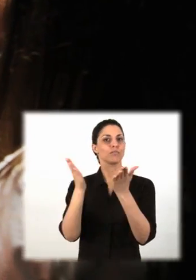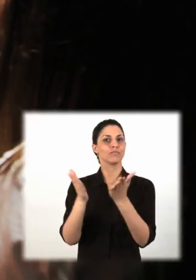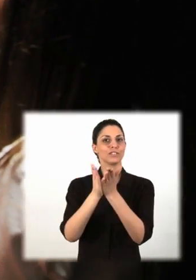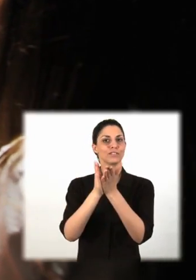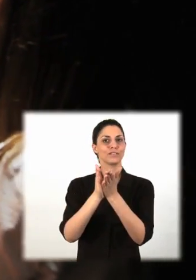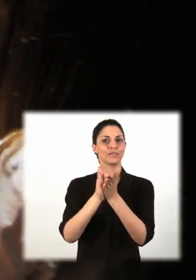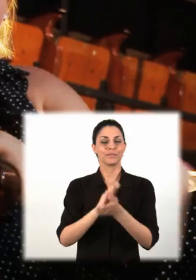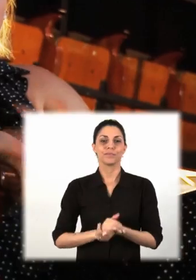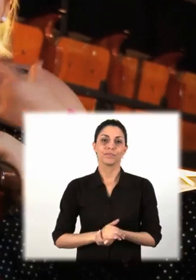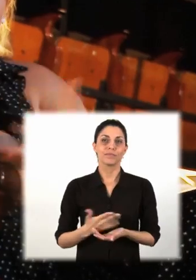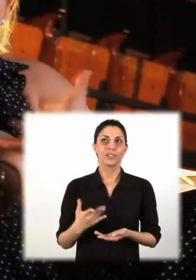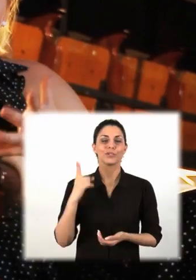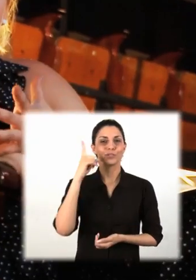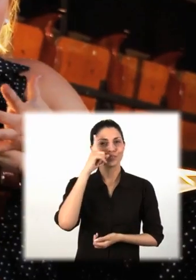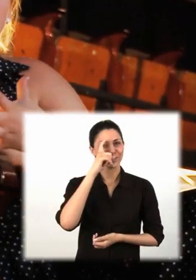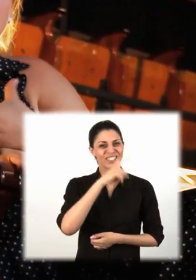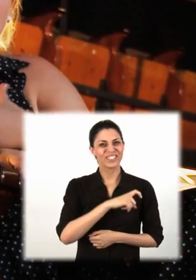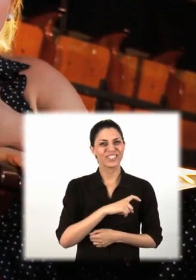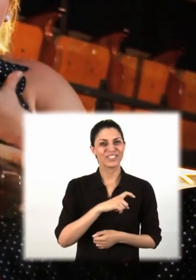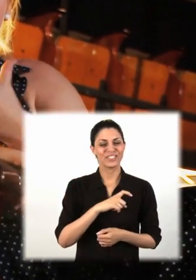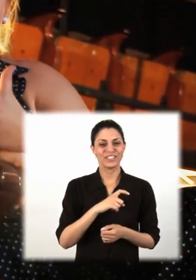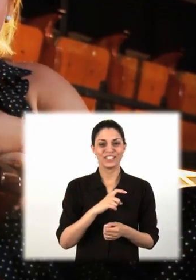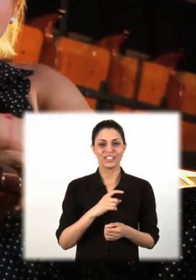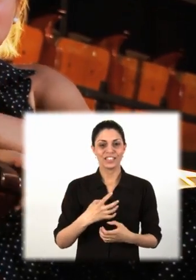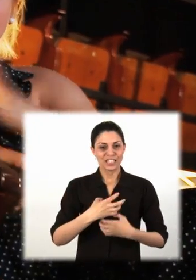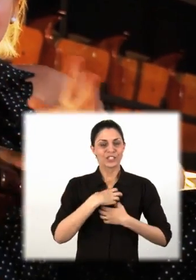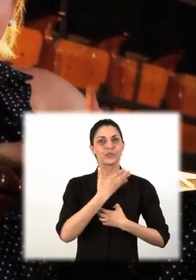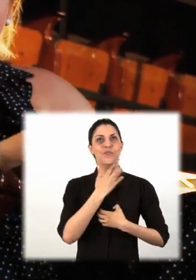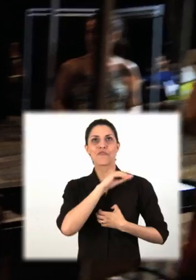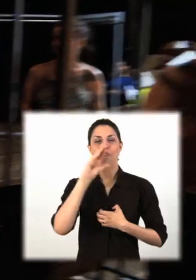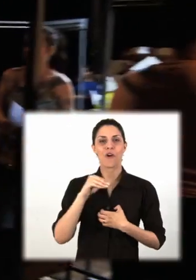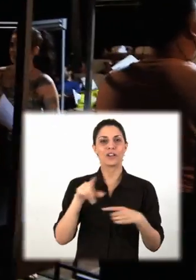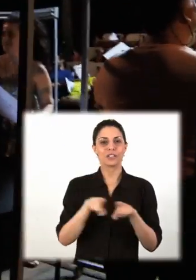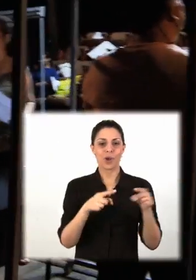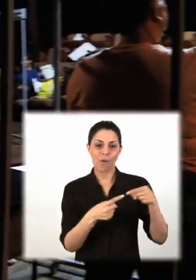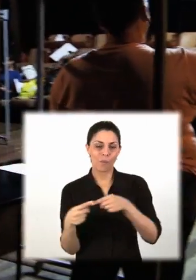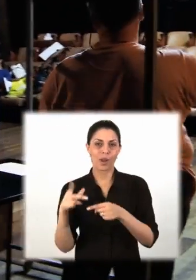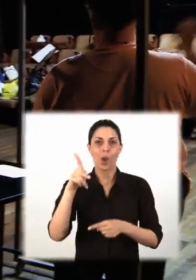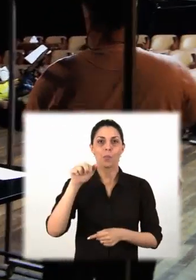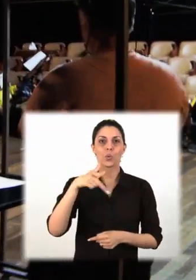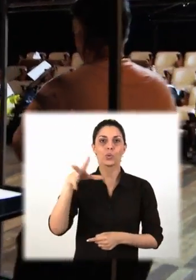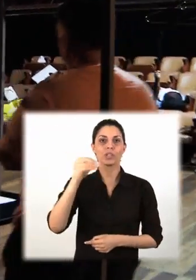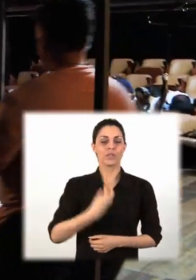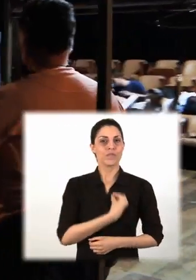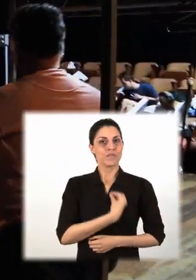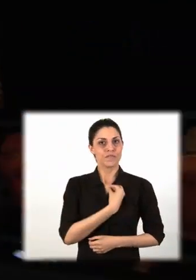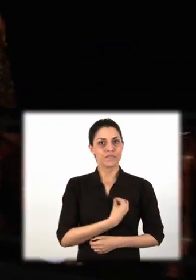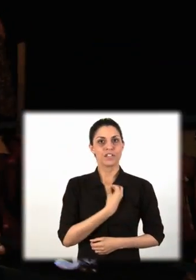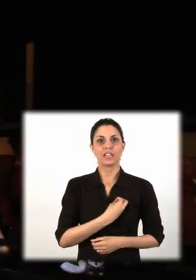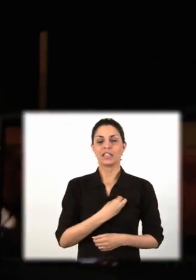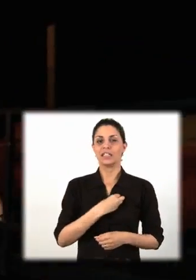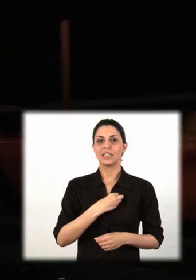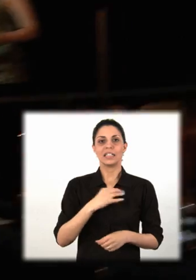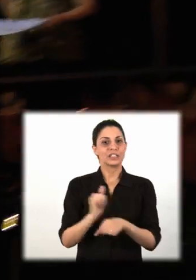pobres. É uma dificuldade, mas é tão gratificante você ver quando a coisa se dá, né? Se dá vida, como